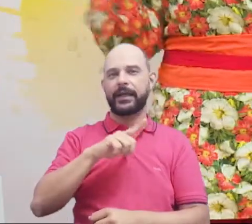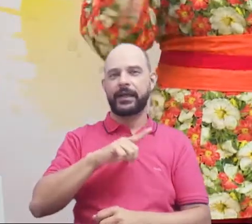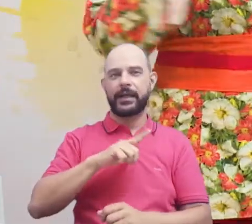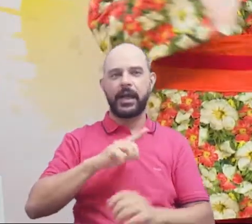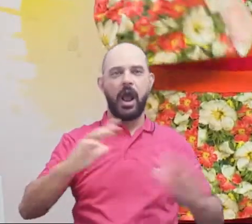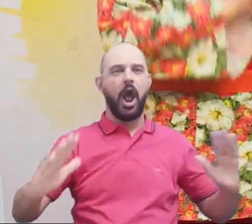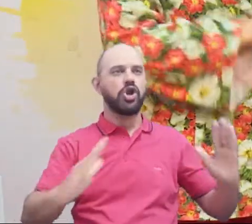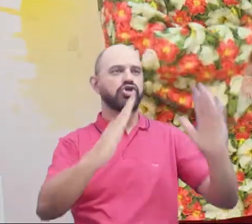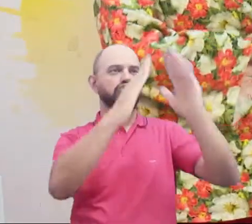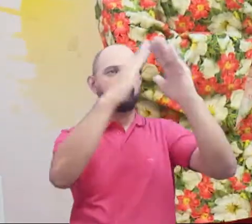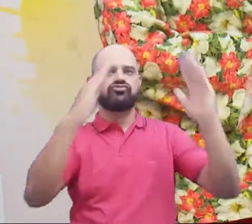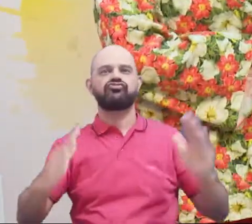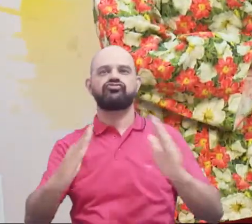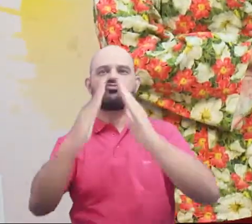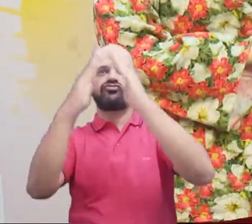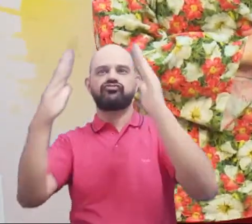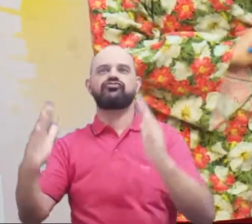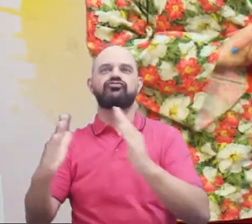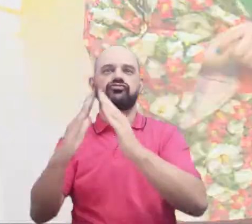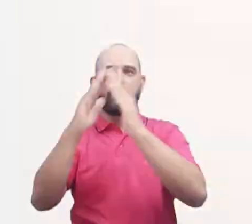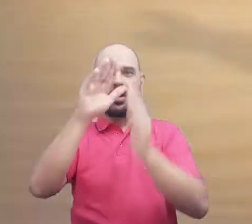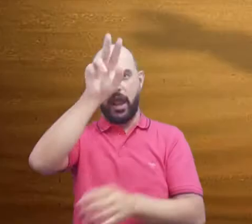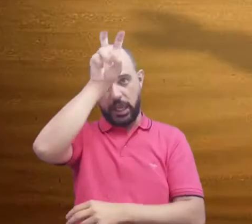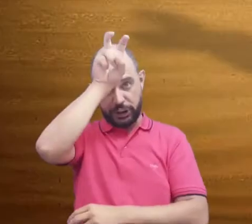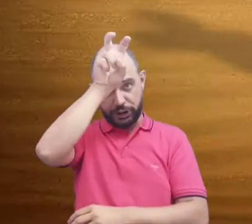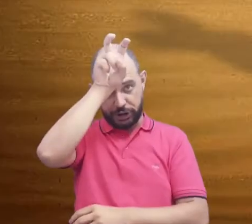formas lineares das pirâmides do Egito.